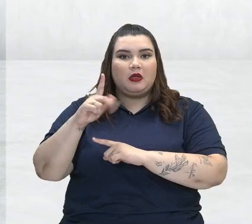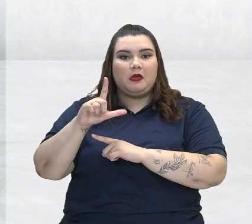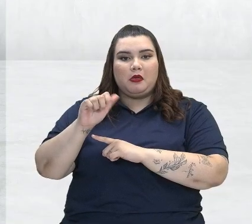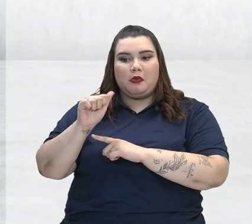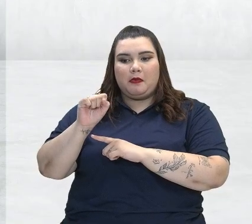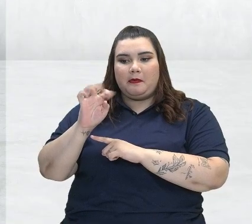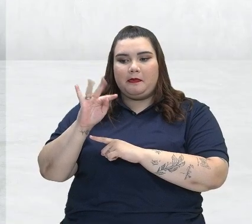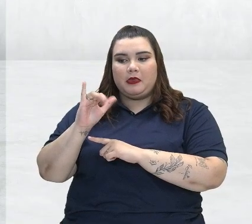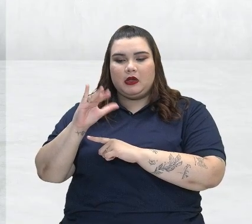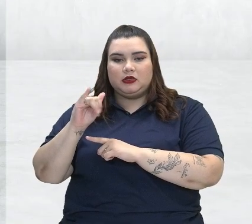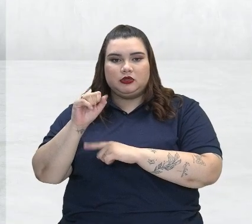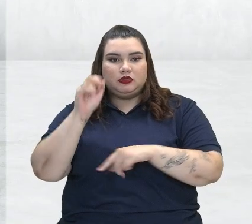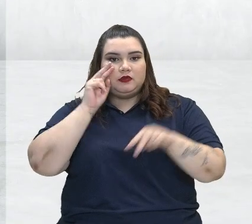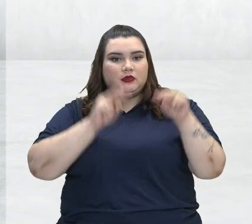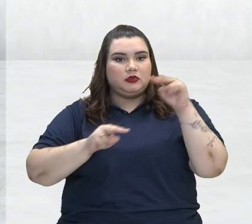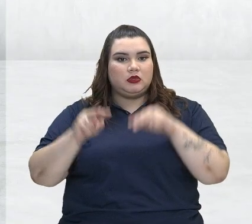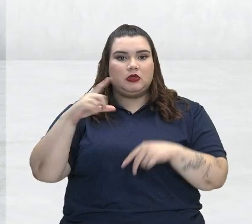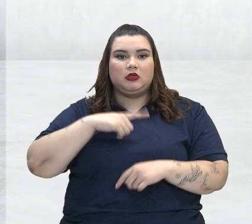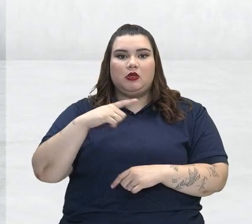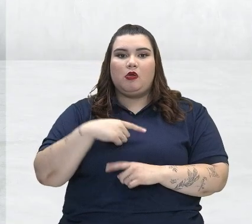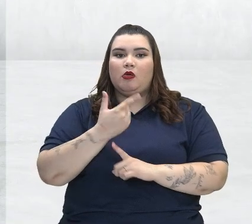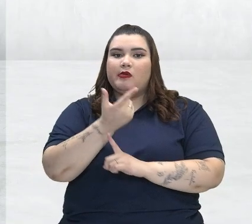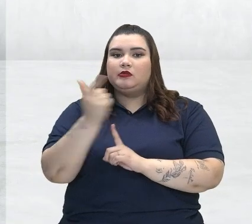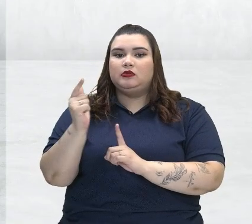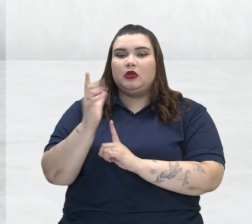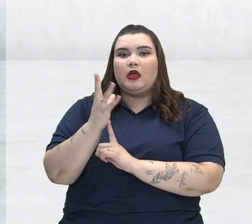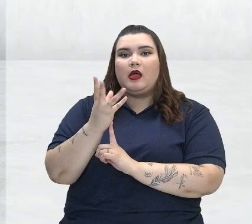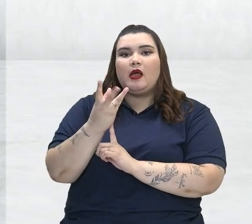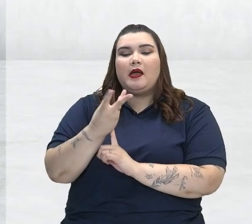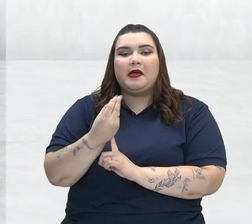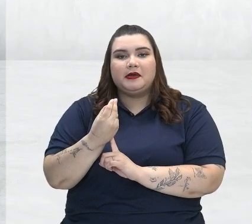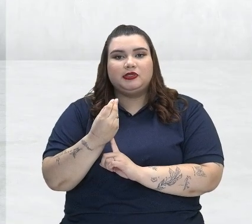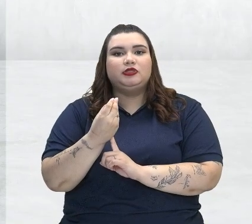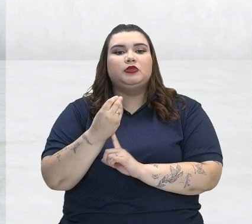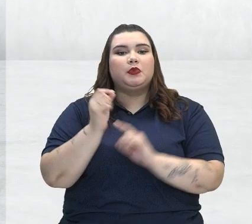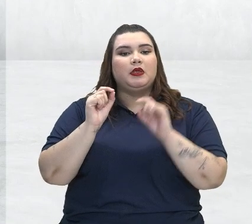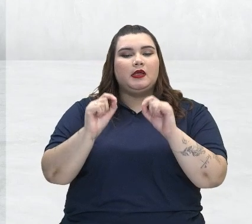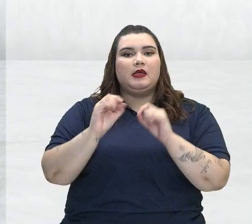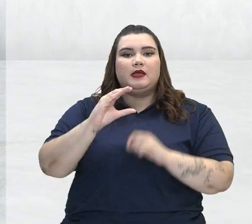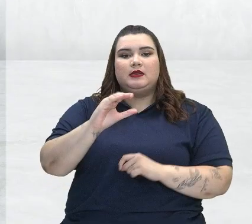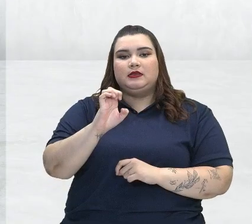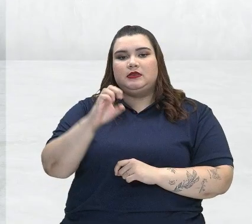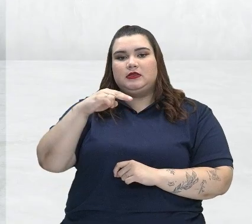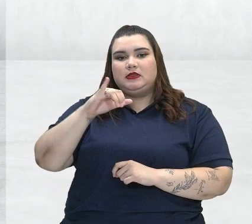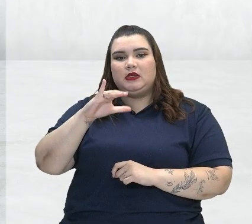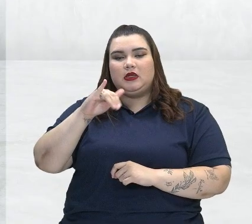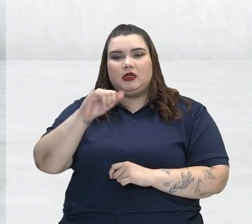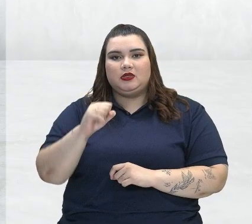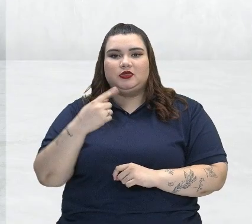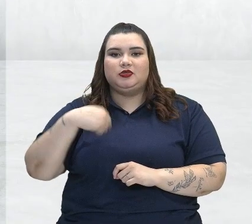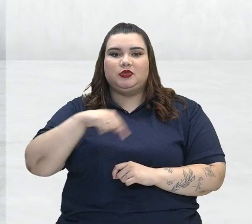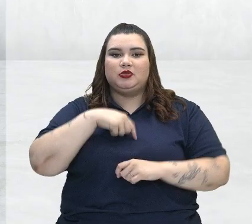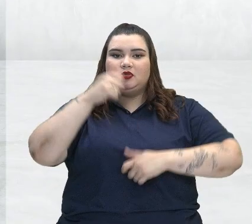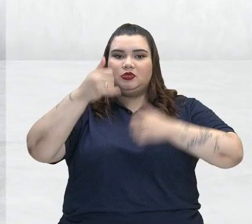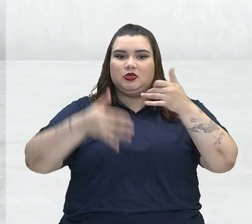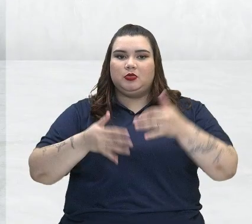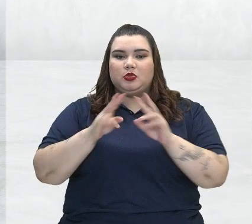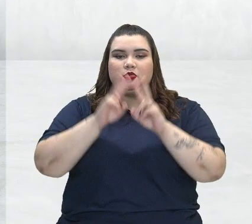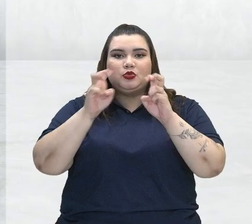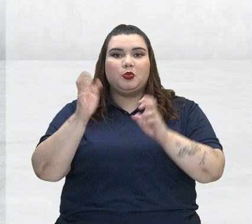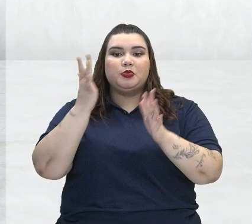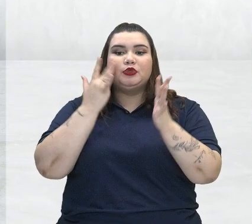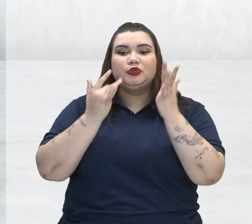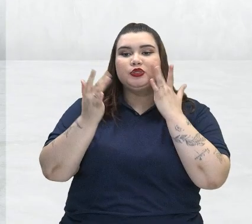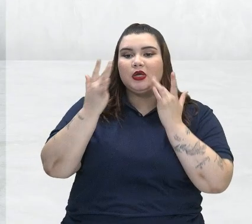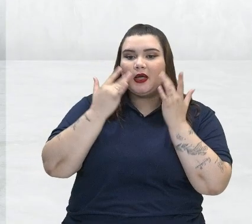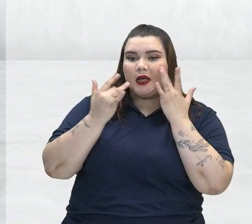artes visuais, existe uma outra arte que é as artes cênicas. E aí nós falamos sobre o teatro, sobre a fase de